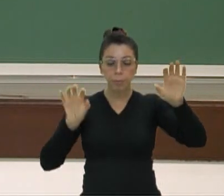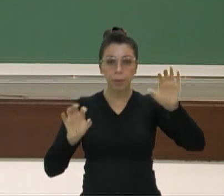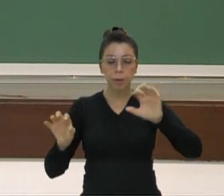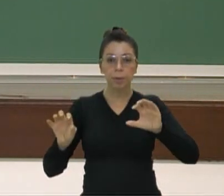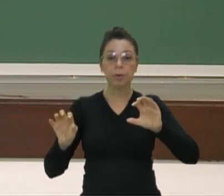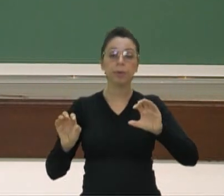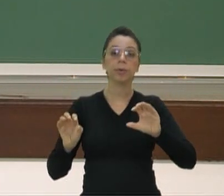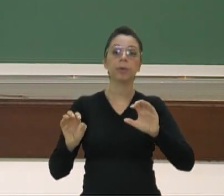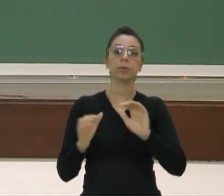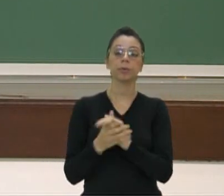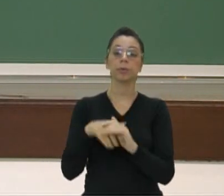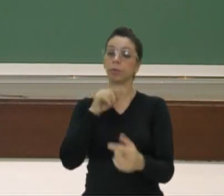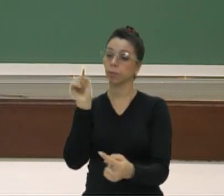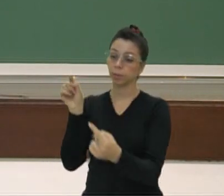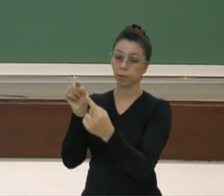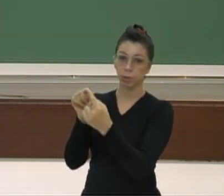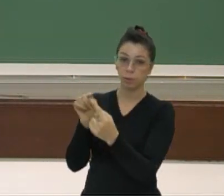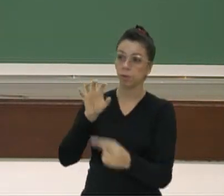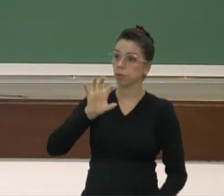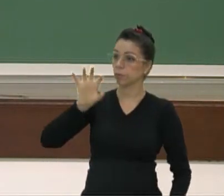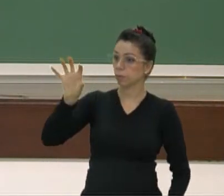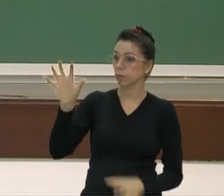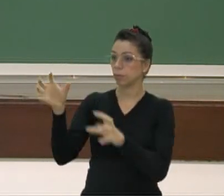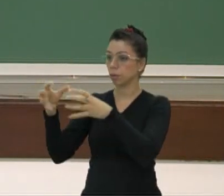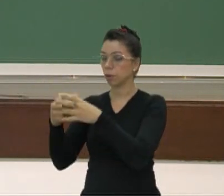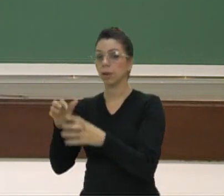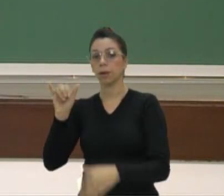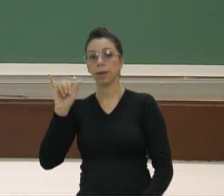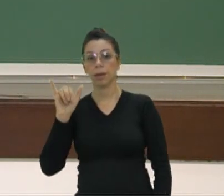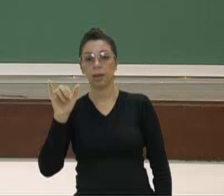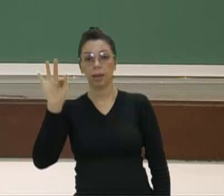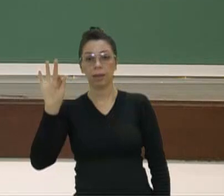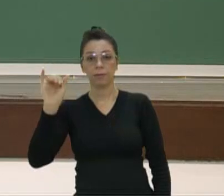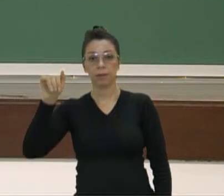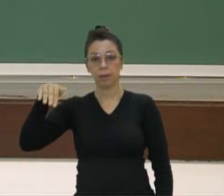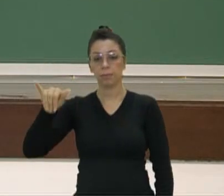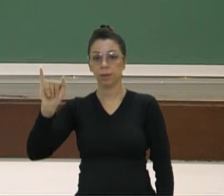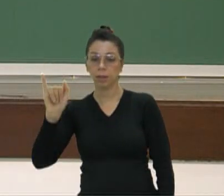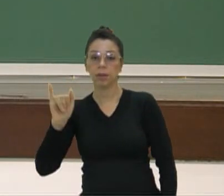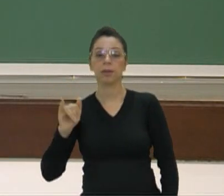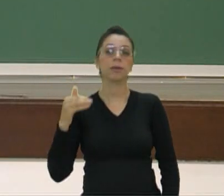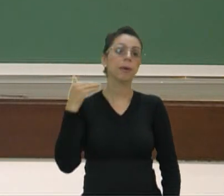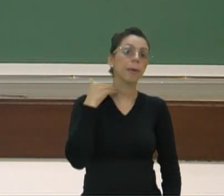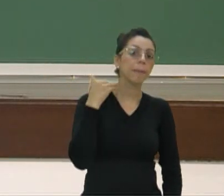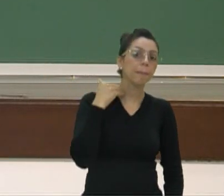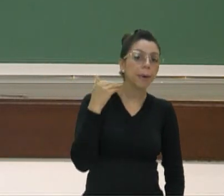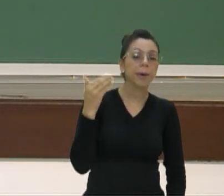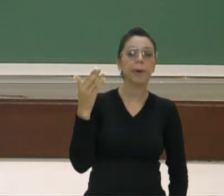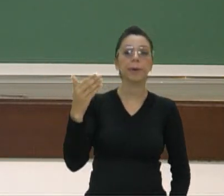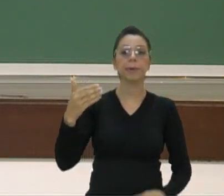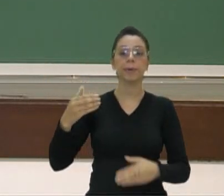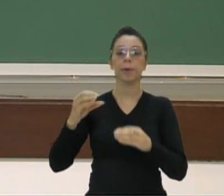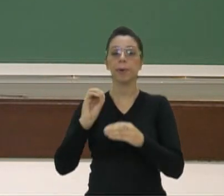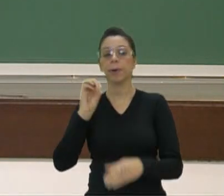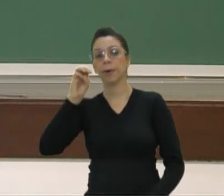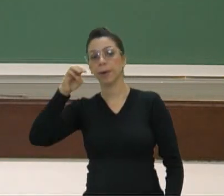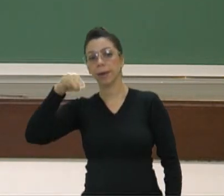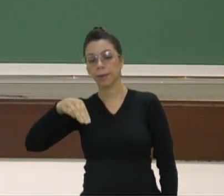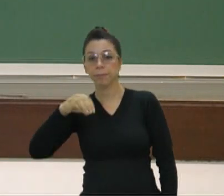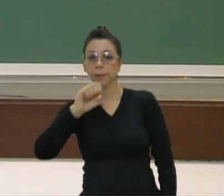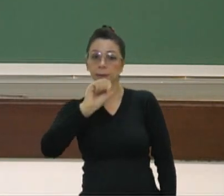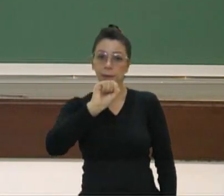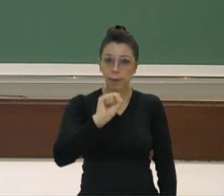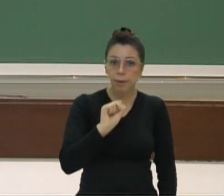instituições com finalidades, FMI, Banco Mundial, OMS, OMC. Então tudo